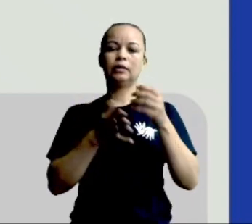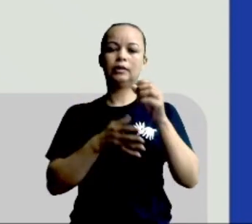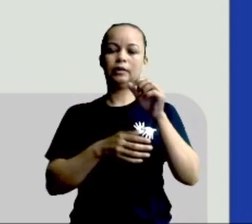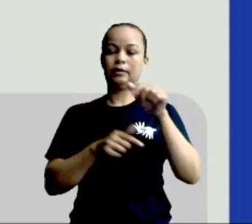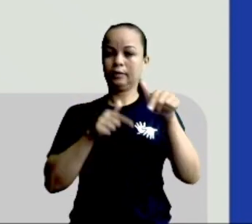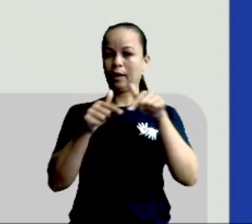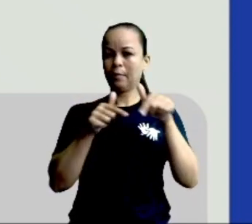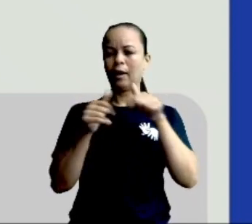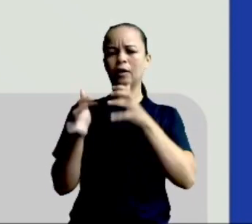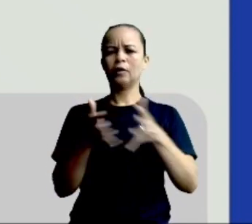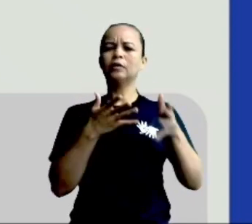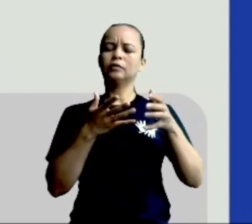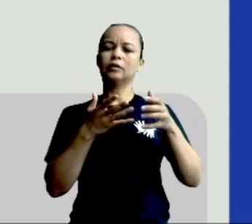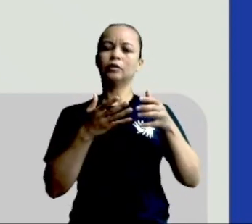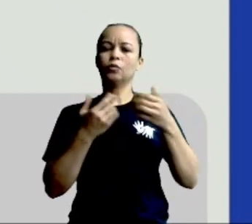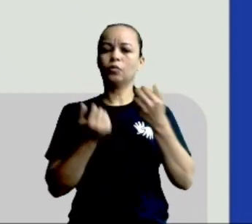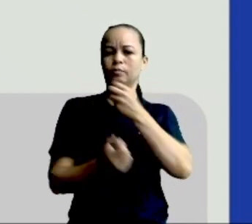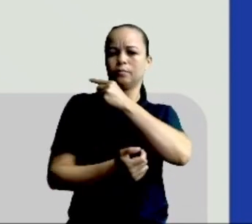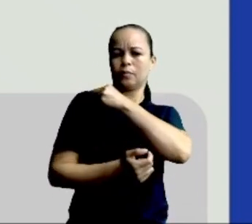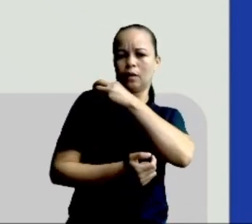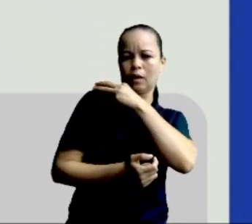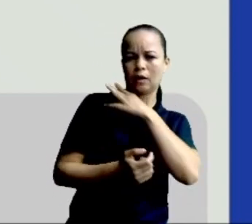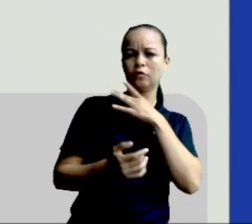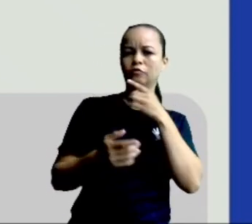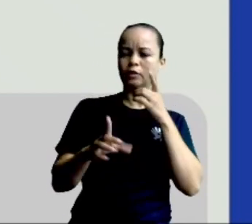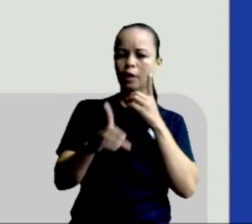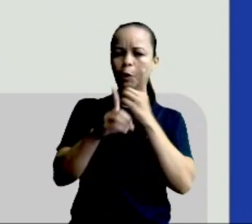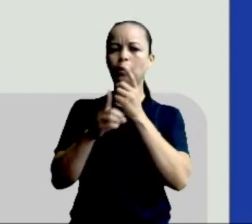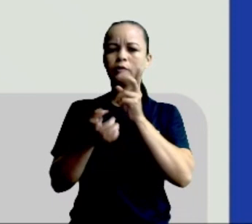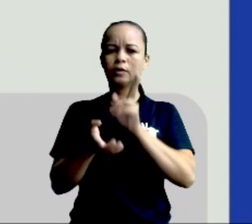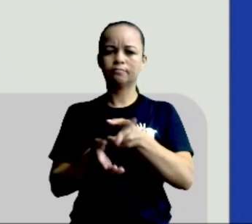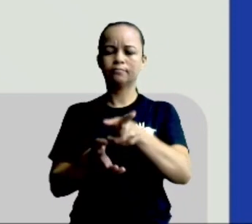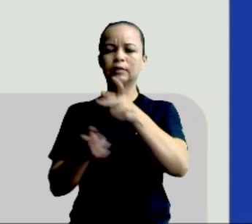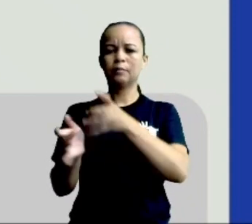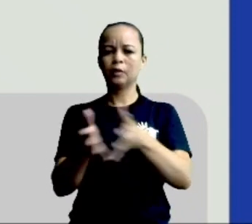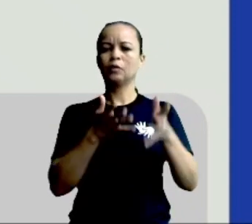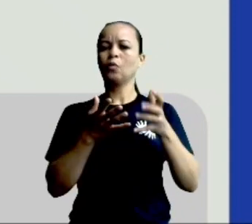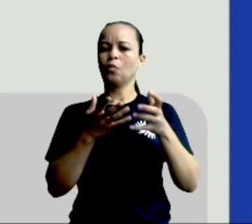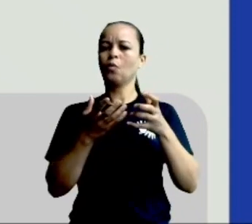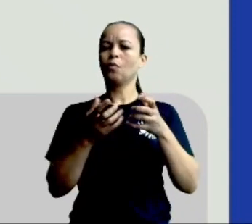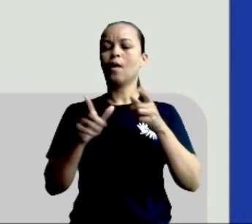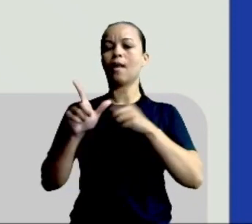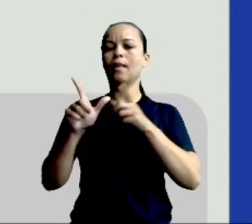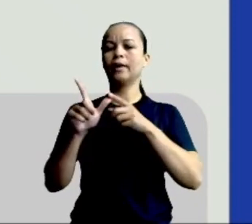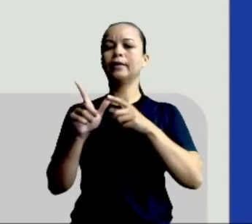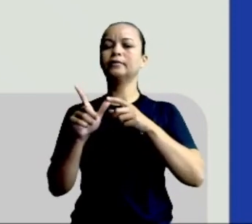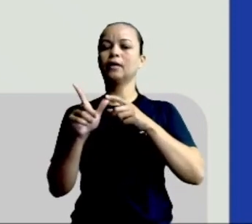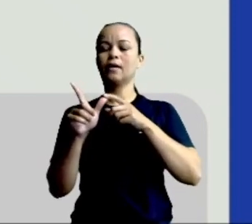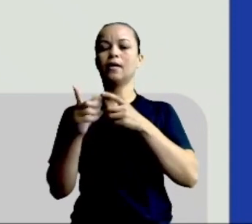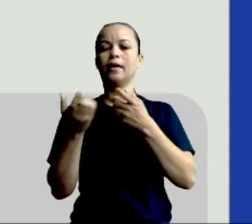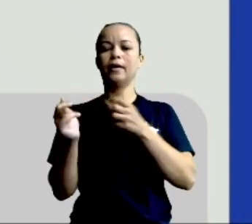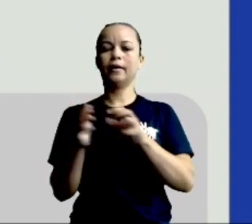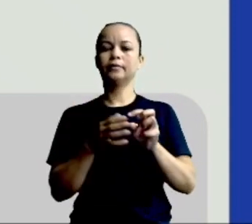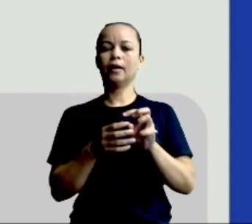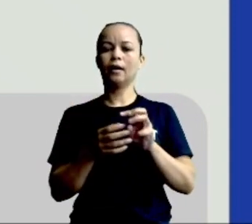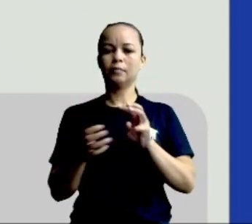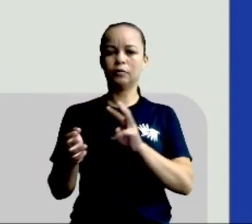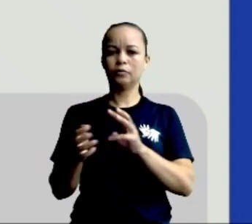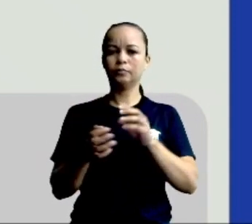autores, principalmente de ensino superior, tá? O trabalho escrito com a letra W, tá? Então, em física,